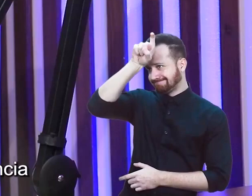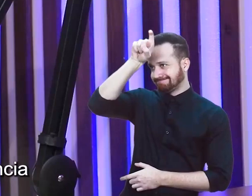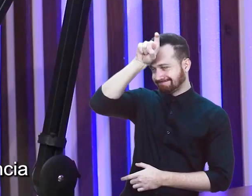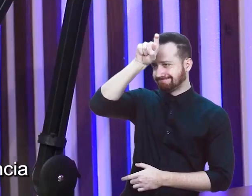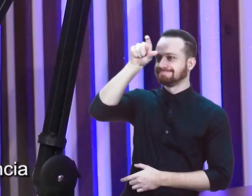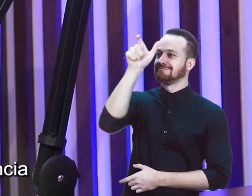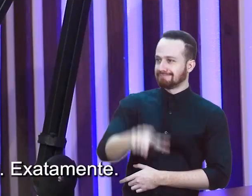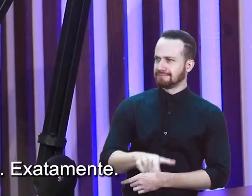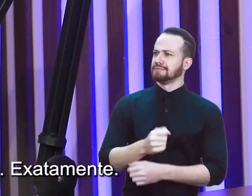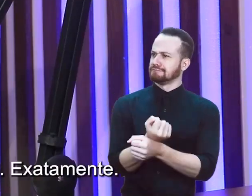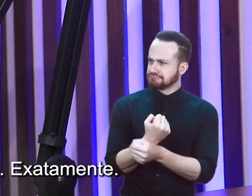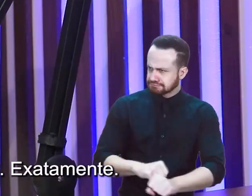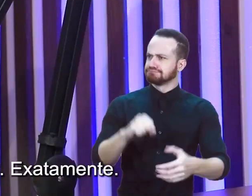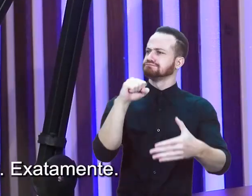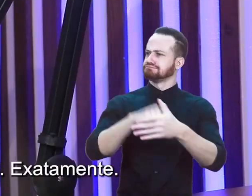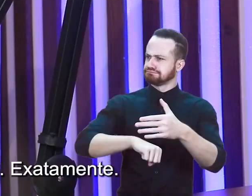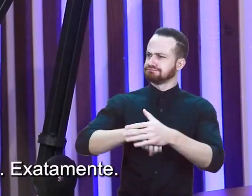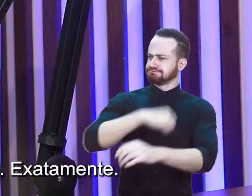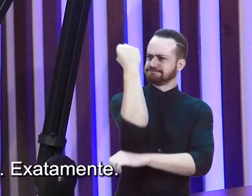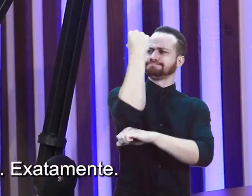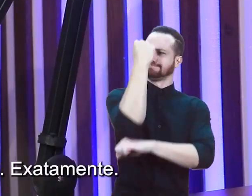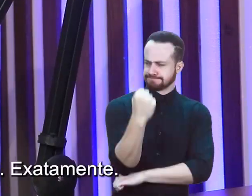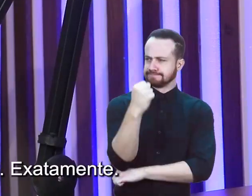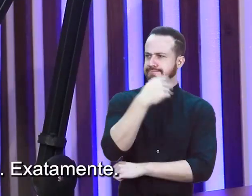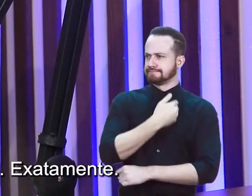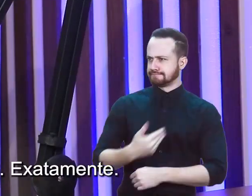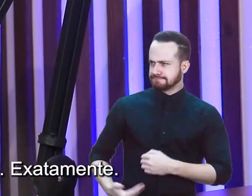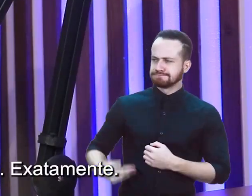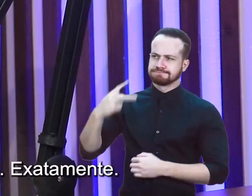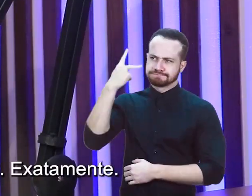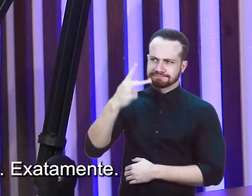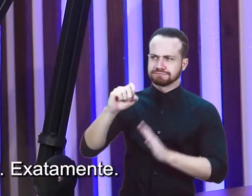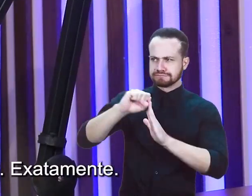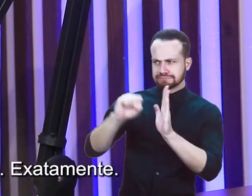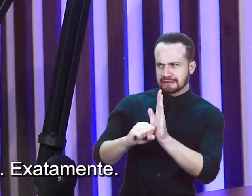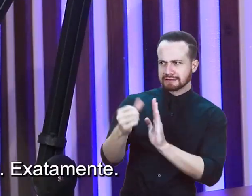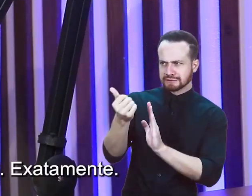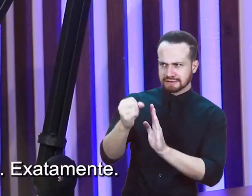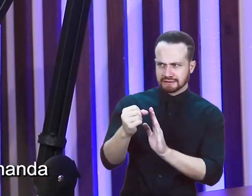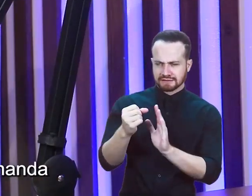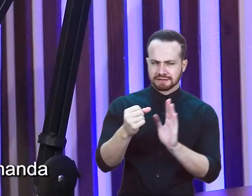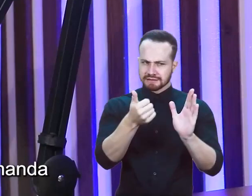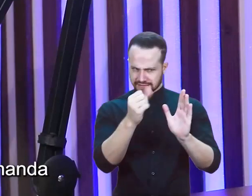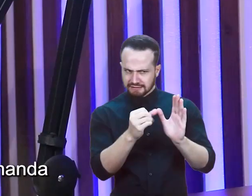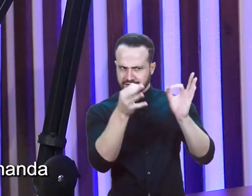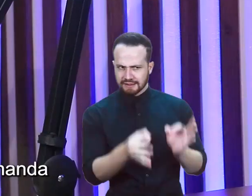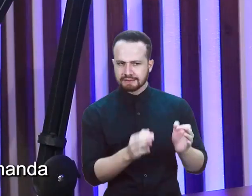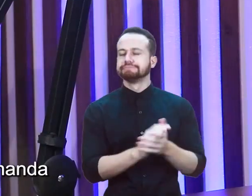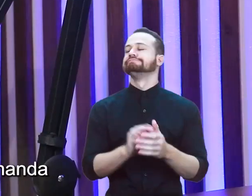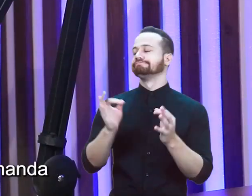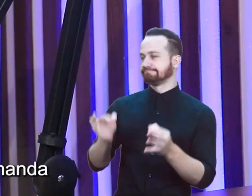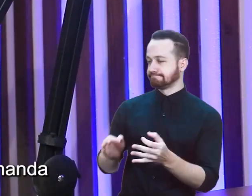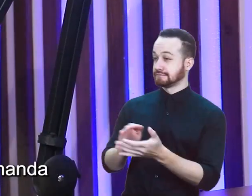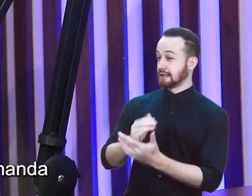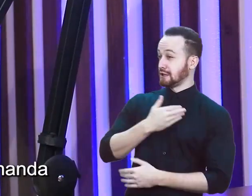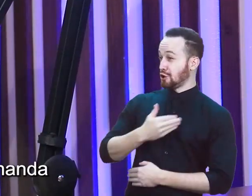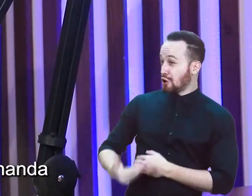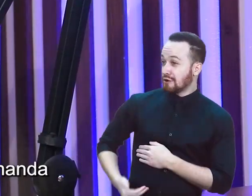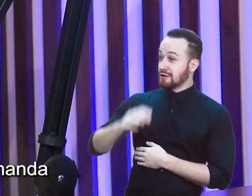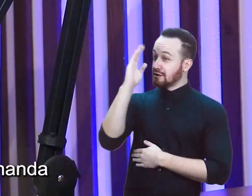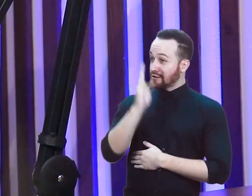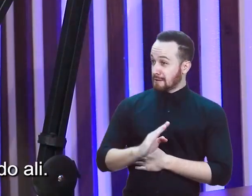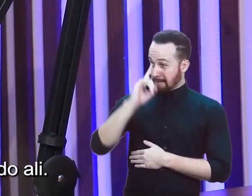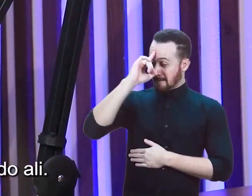grande resistência organizada, política. No final do século XVI, né? Exatamente. Então é que o governo